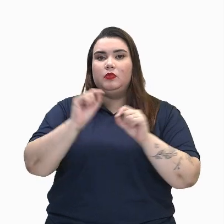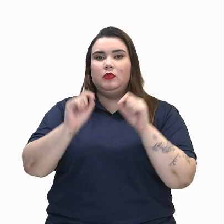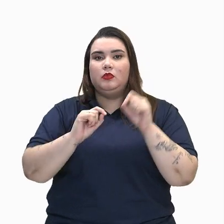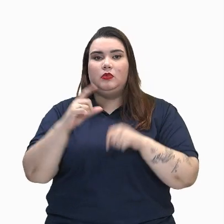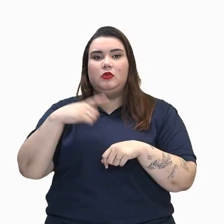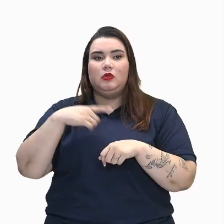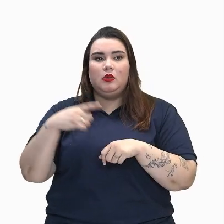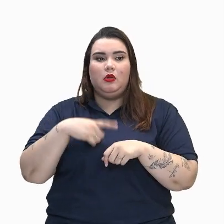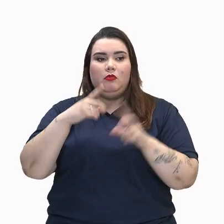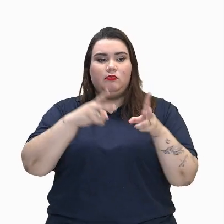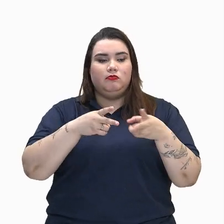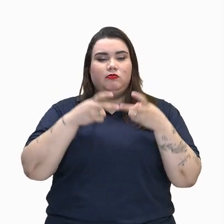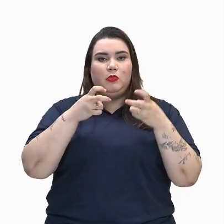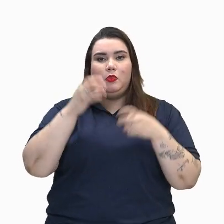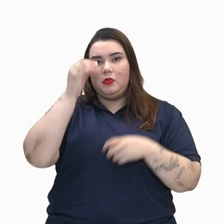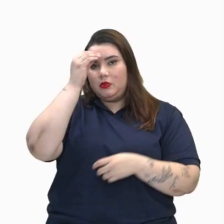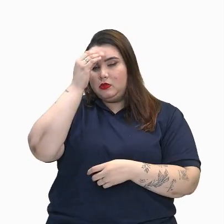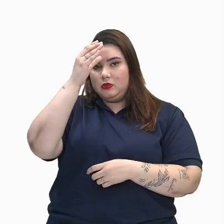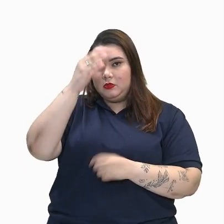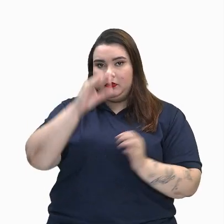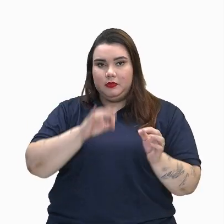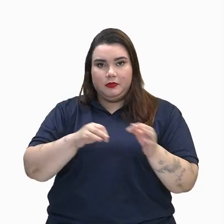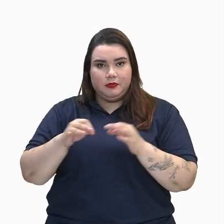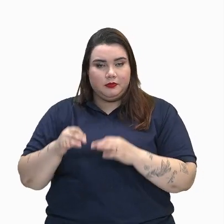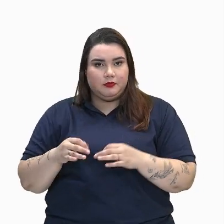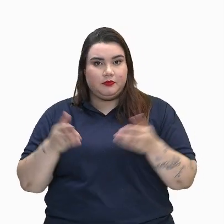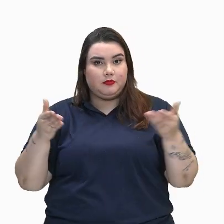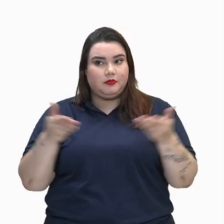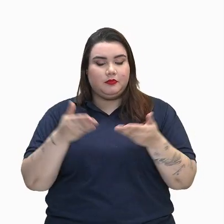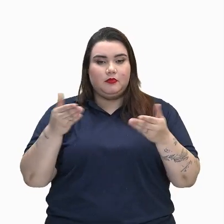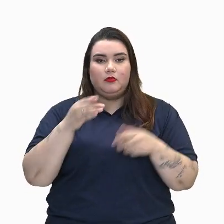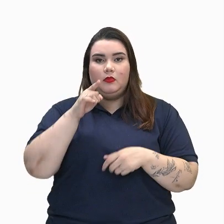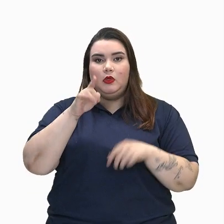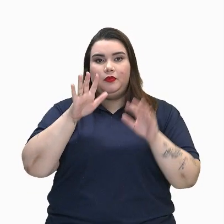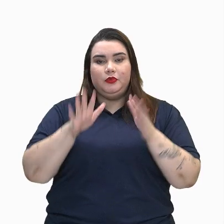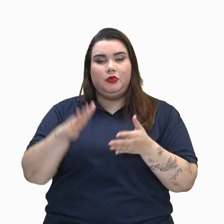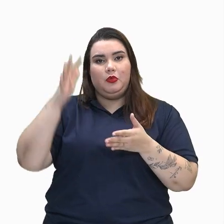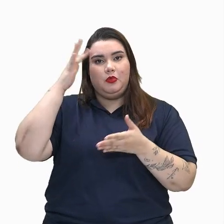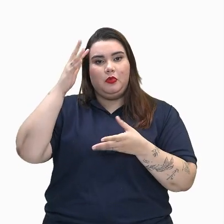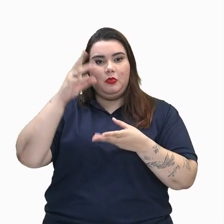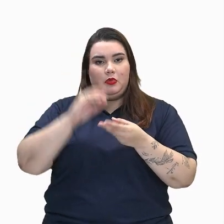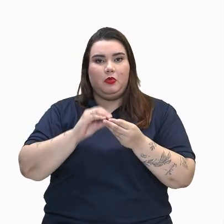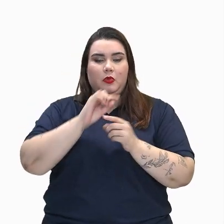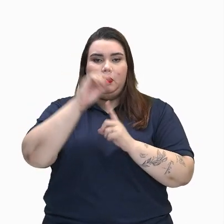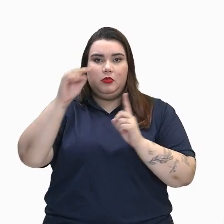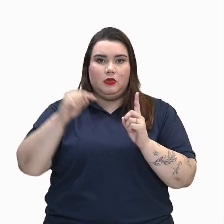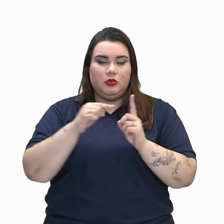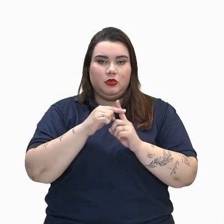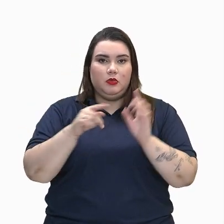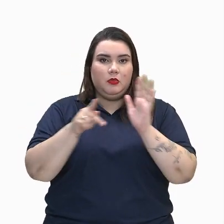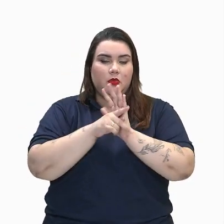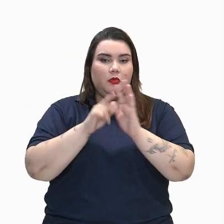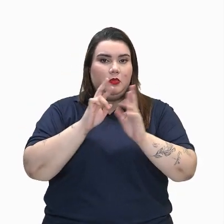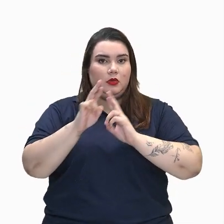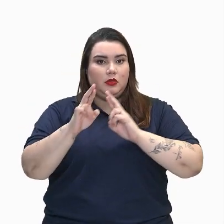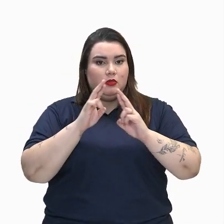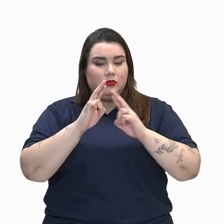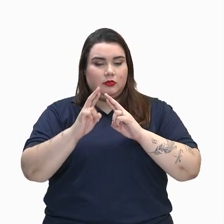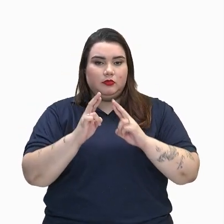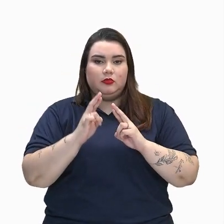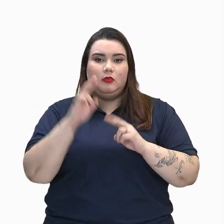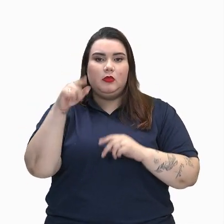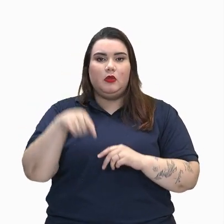extraem conhecimento. Muito bem, agora que você entendeu os objetivos de uma entrevista, que